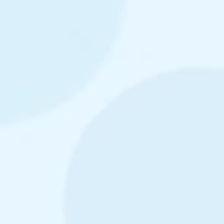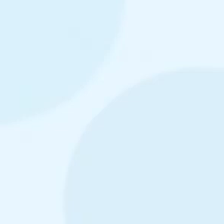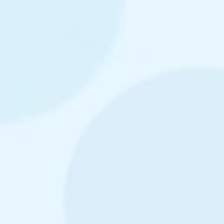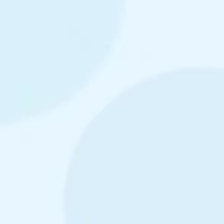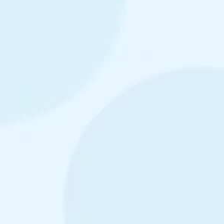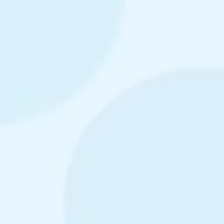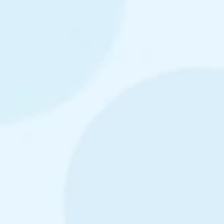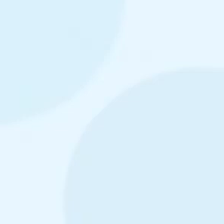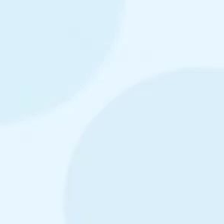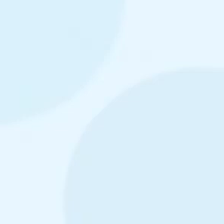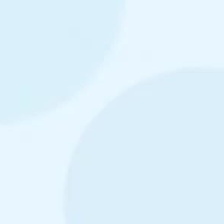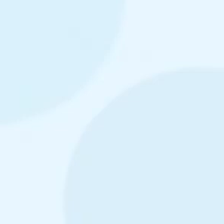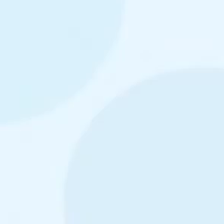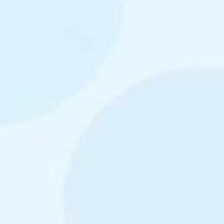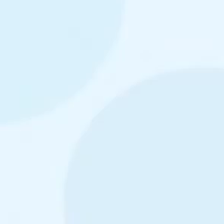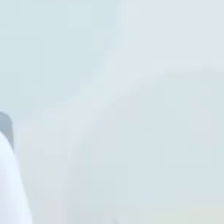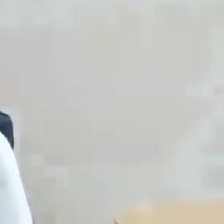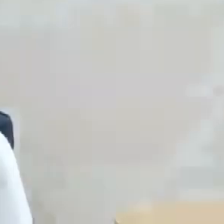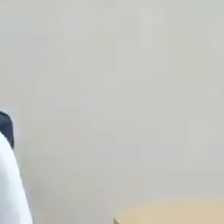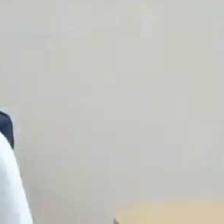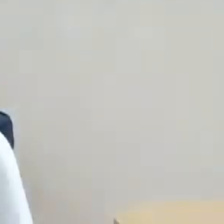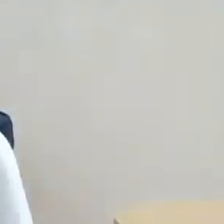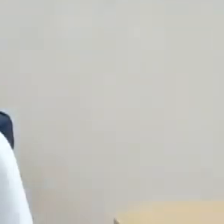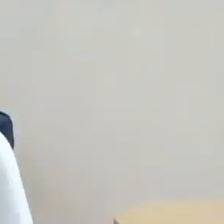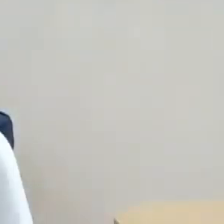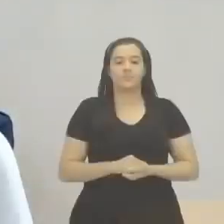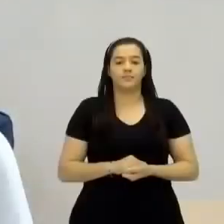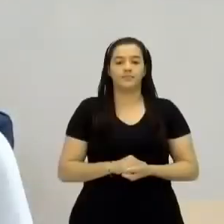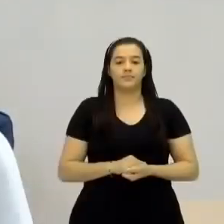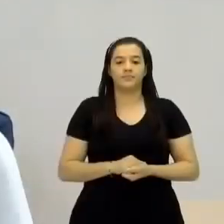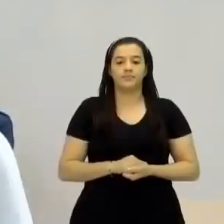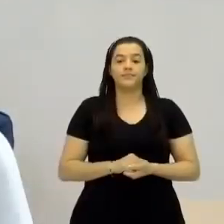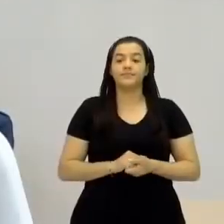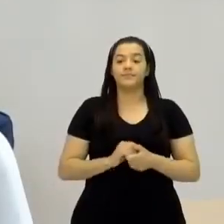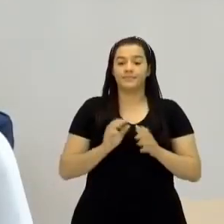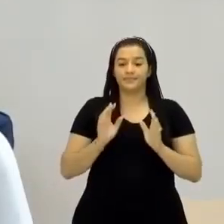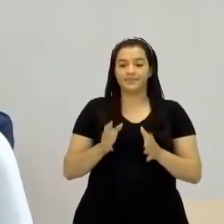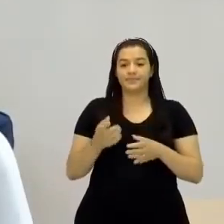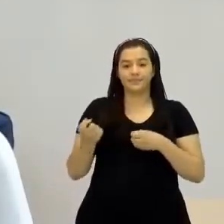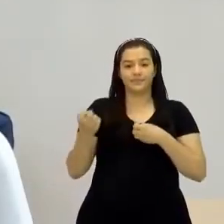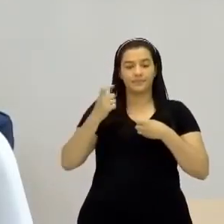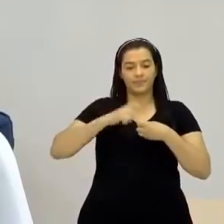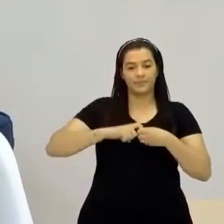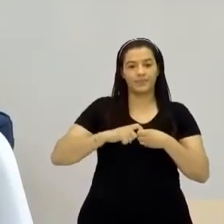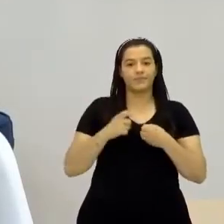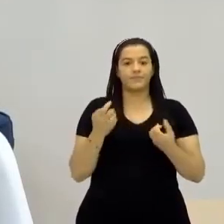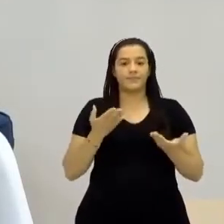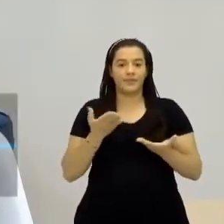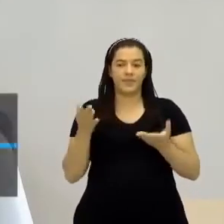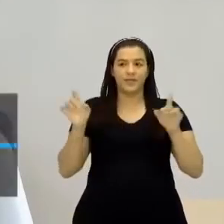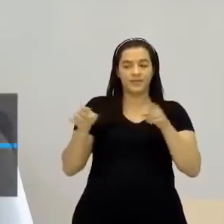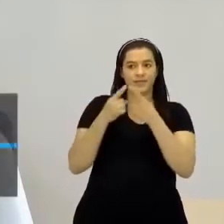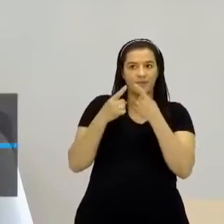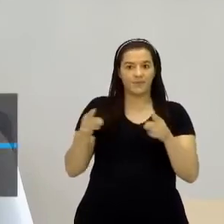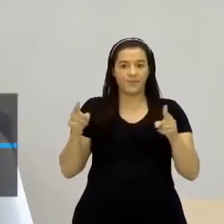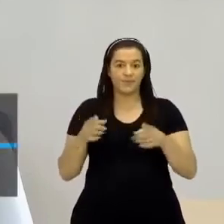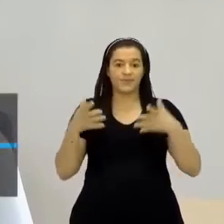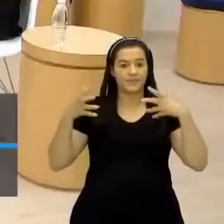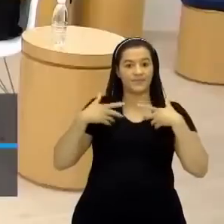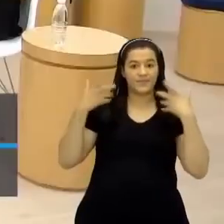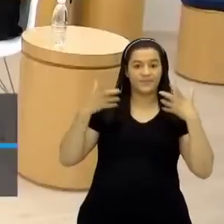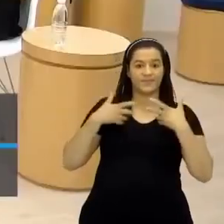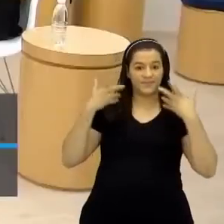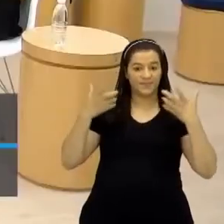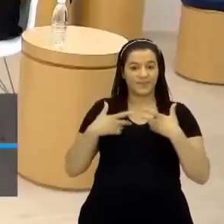Estamos de volta aqui, tônico, essa música estava super animada. Tava dançando